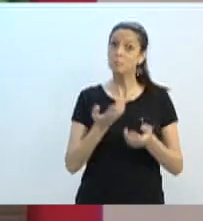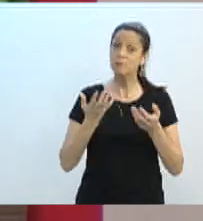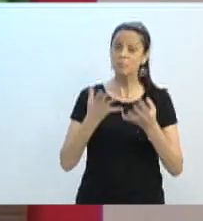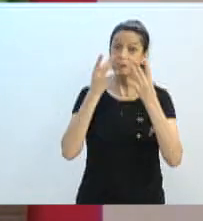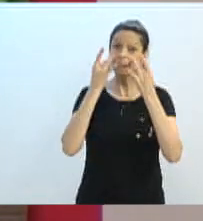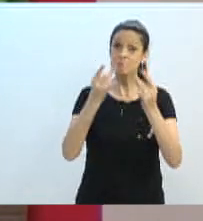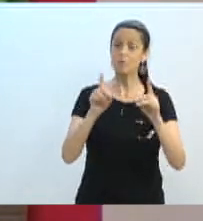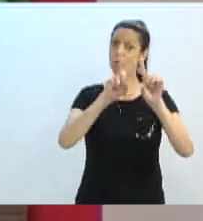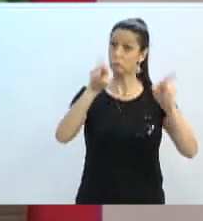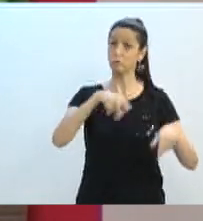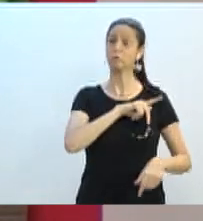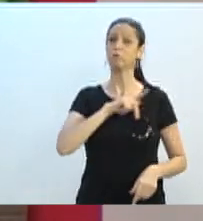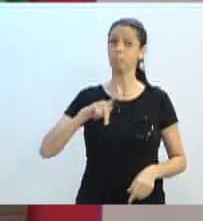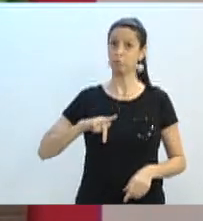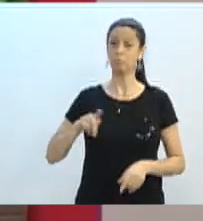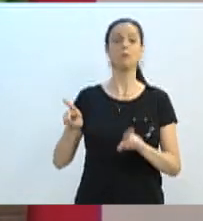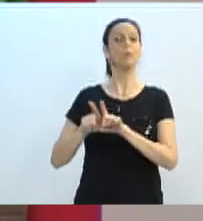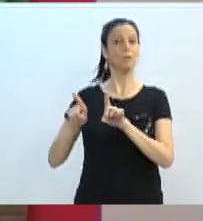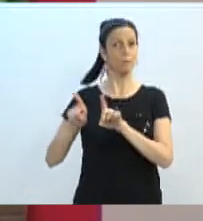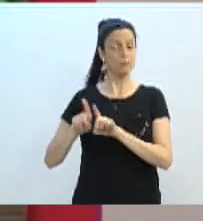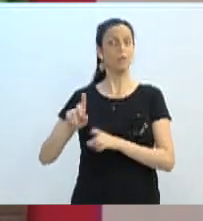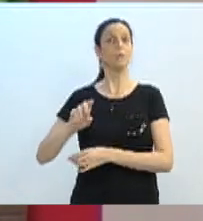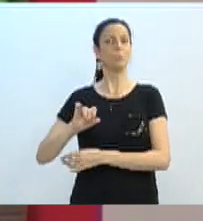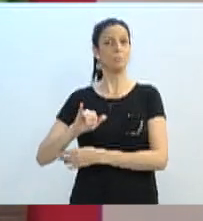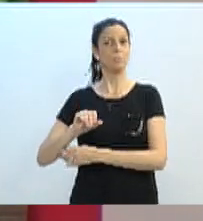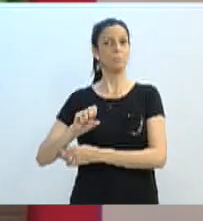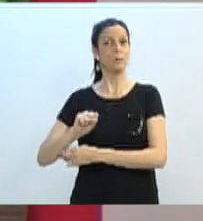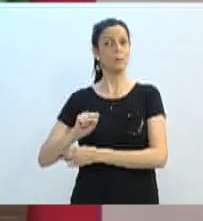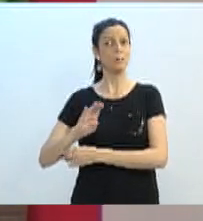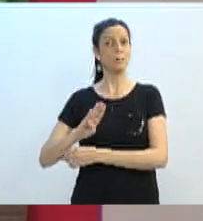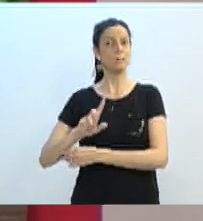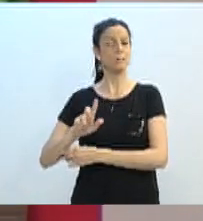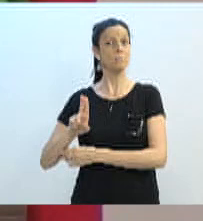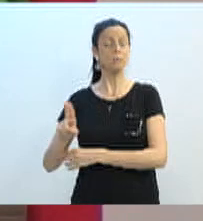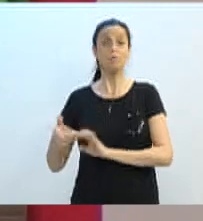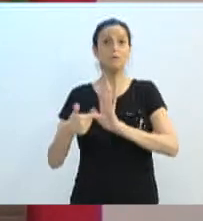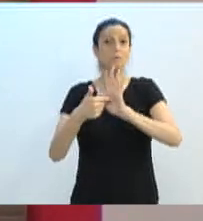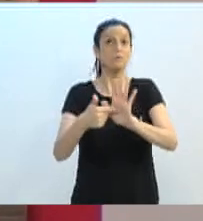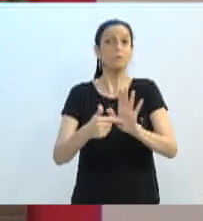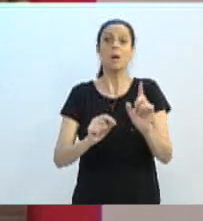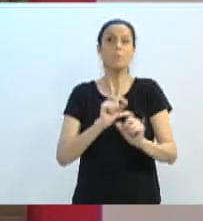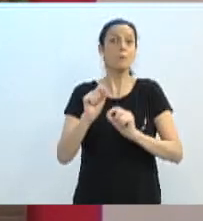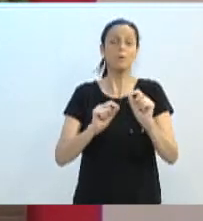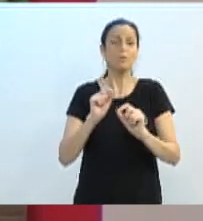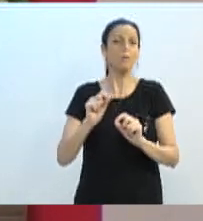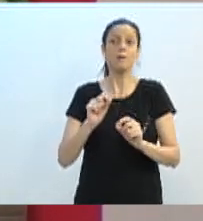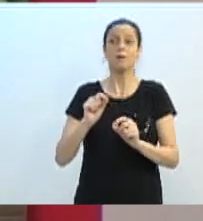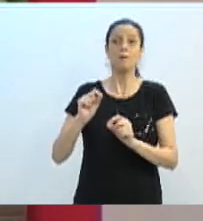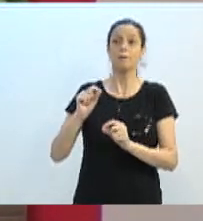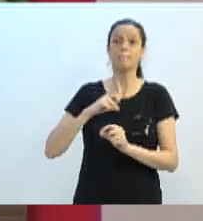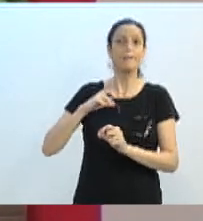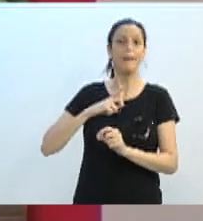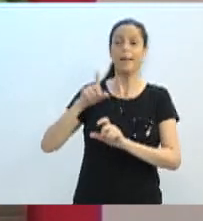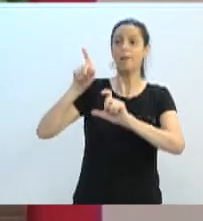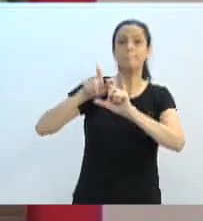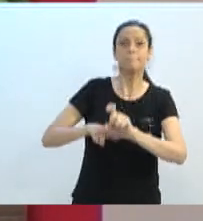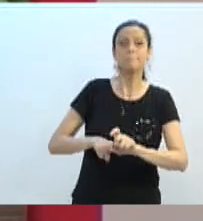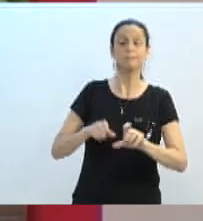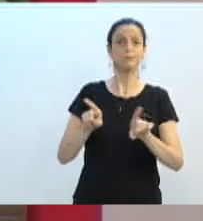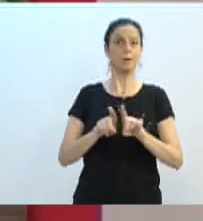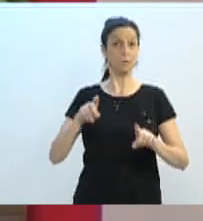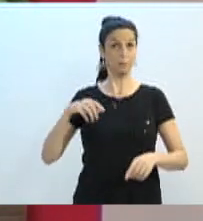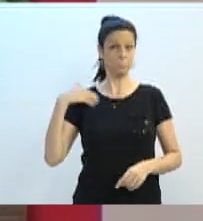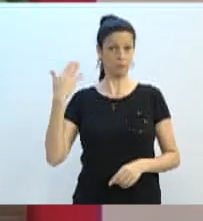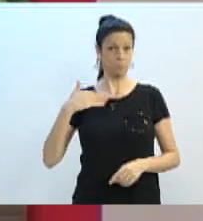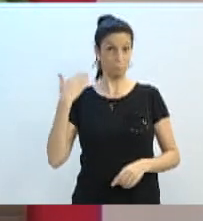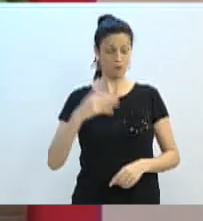servidores... E o ISBLU, muito bem representado aqui, eles apresentaram as contas, minha gente. Não tem como fugir daquilo ali. O advogado do PT aqui,